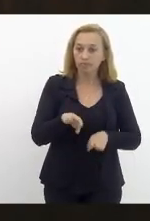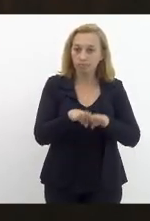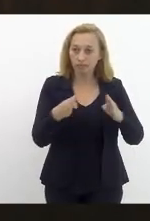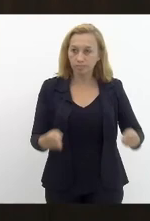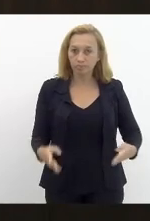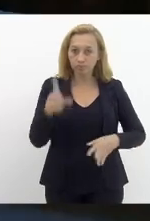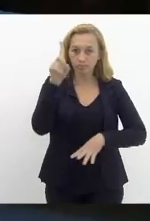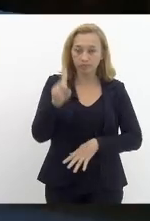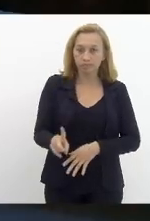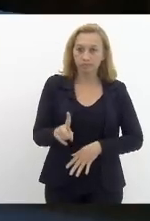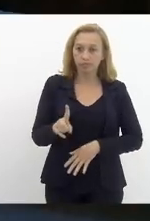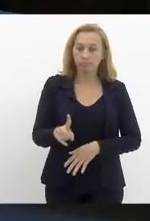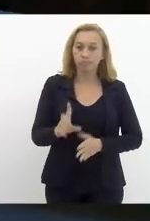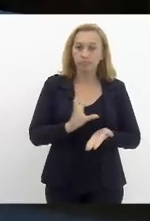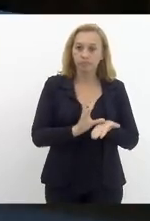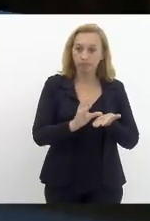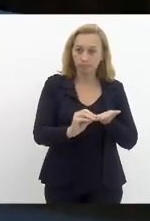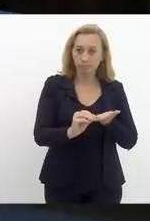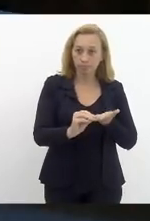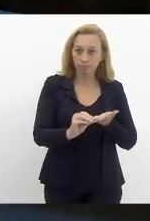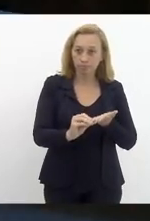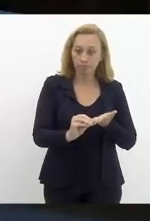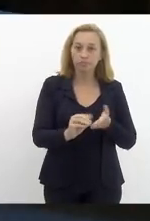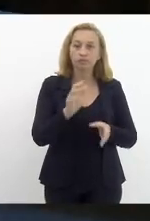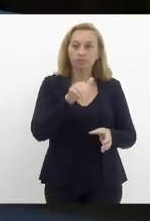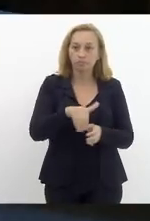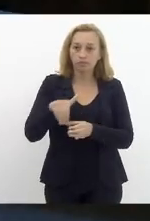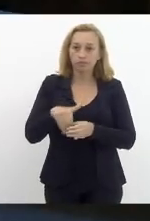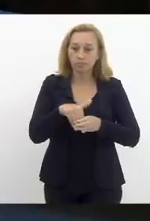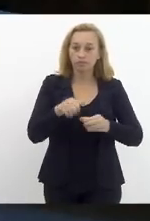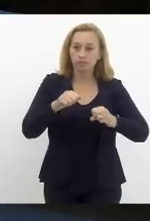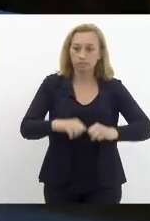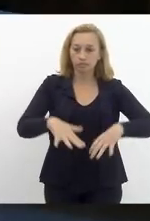diretora coloque em pauta para que seja votado pelo